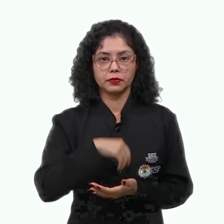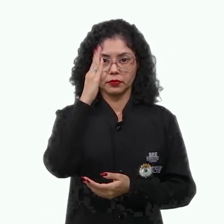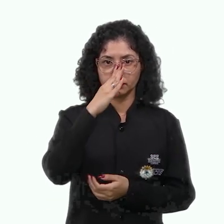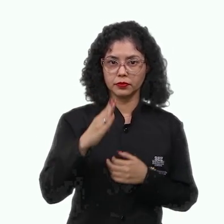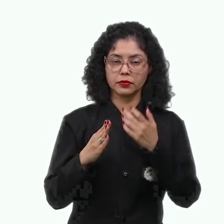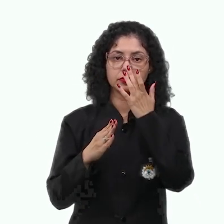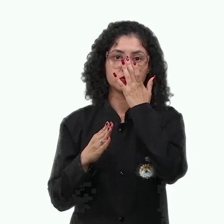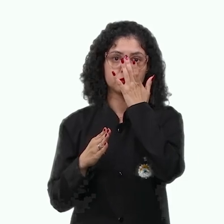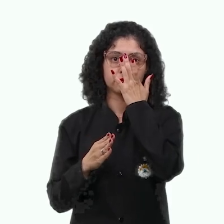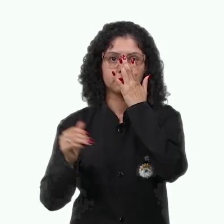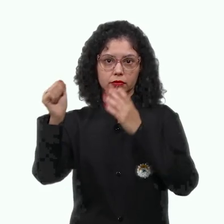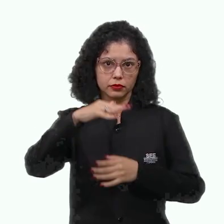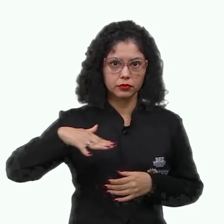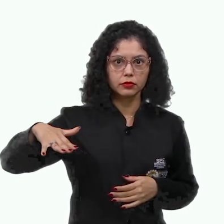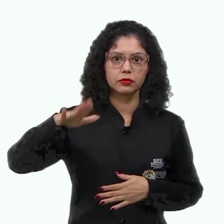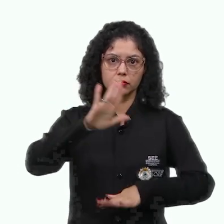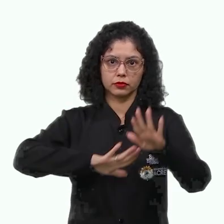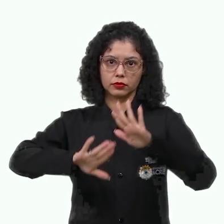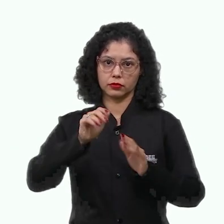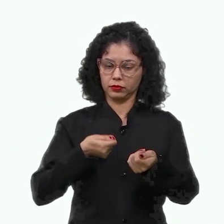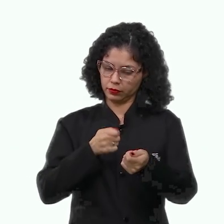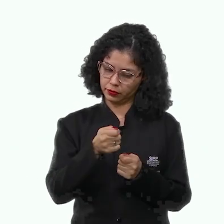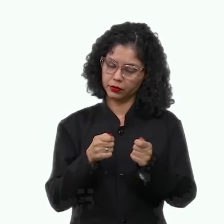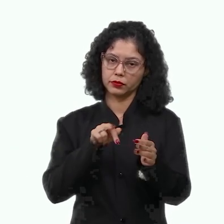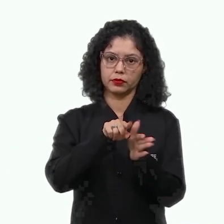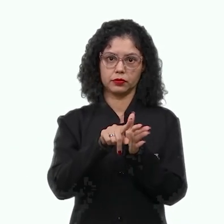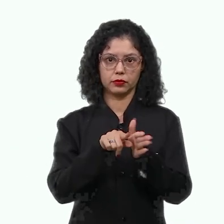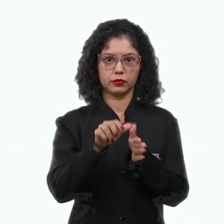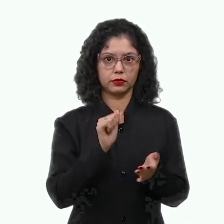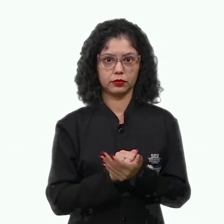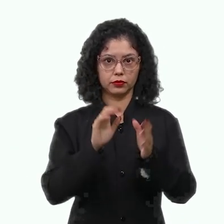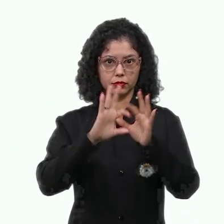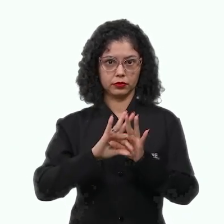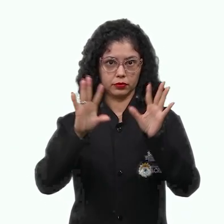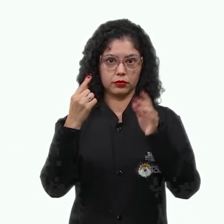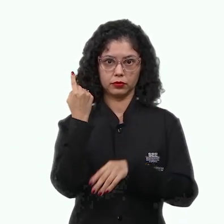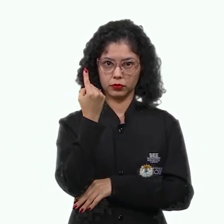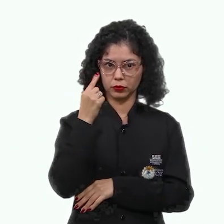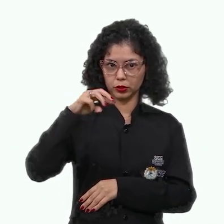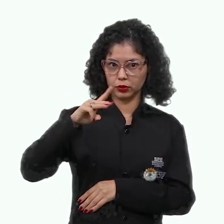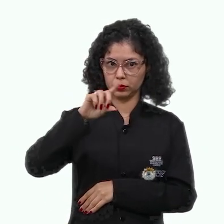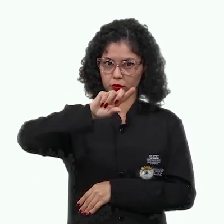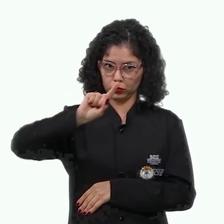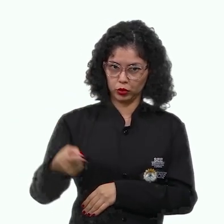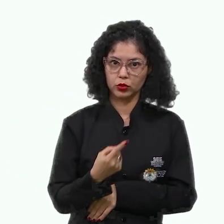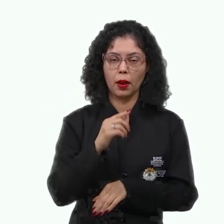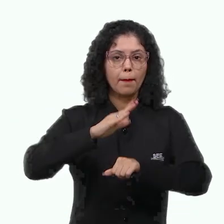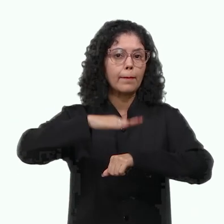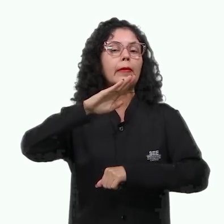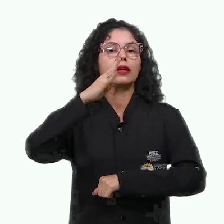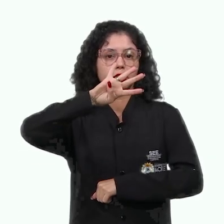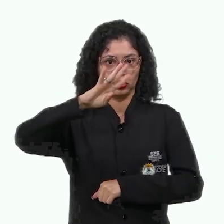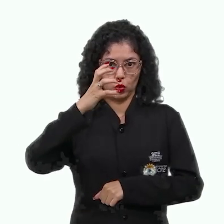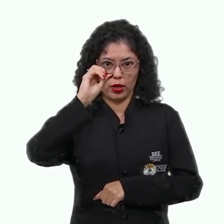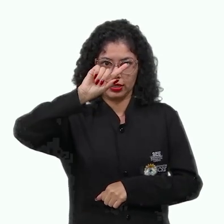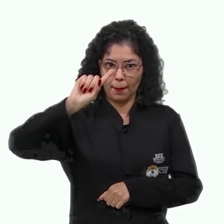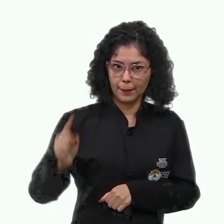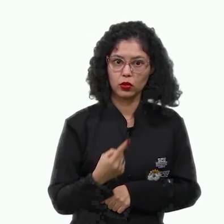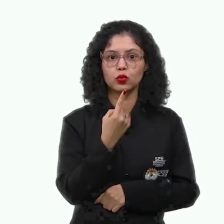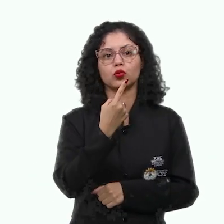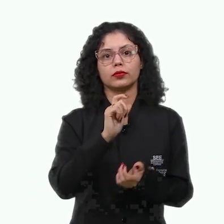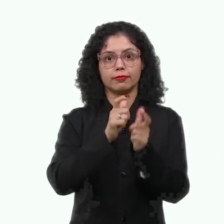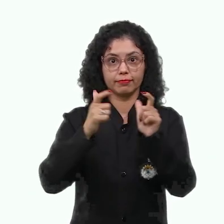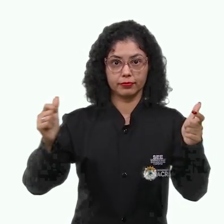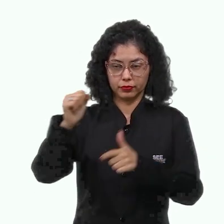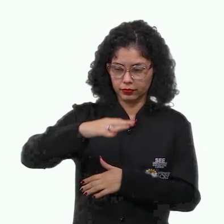Brasil, a área tratada com controle biológico saltou de 1 milhão para mais de 40 milhões de